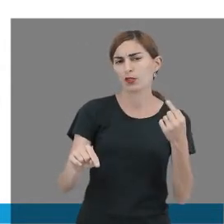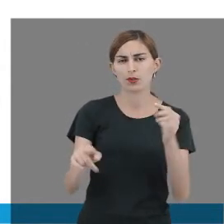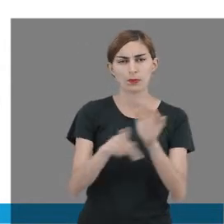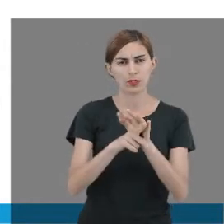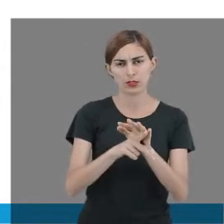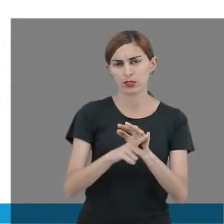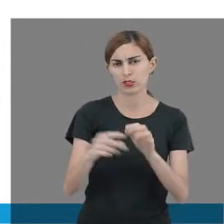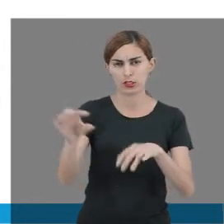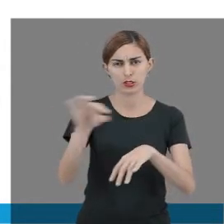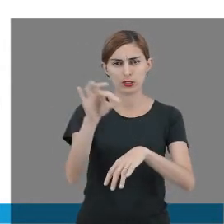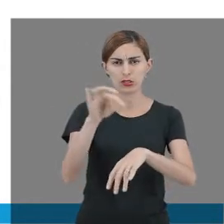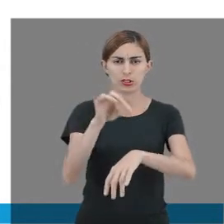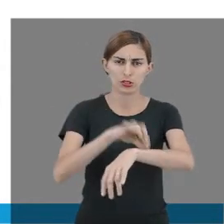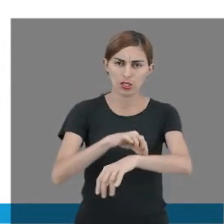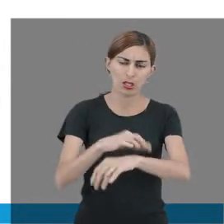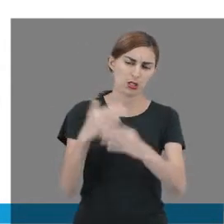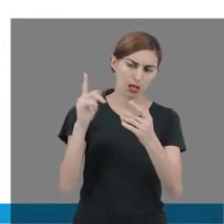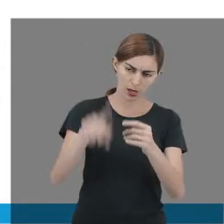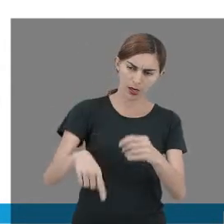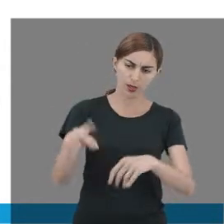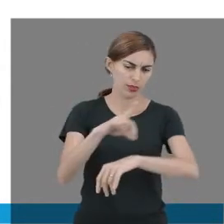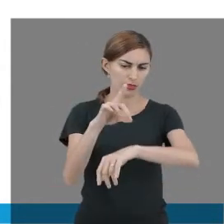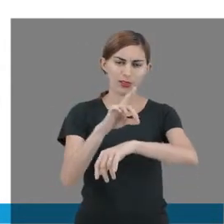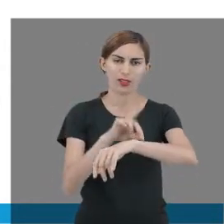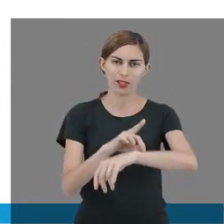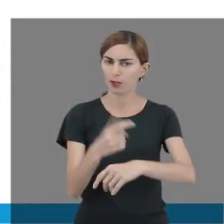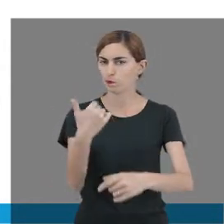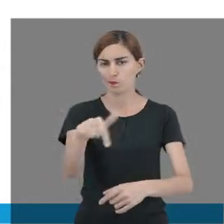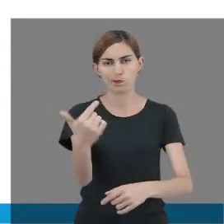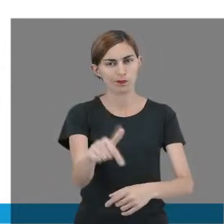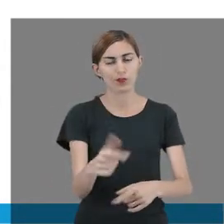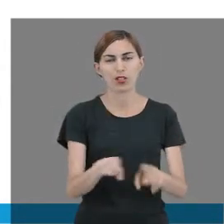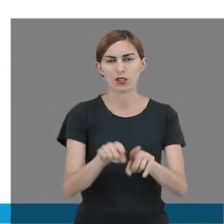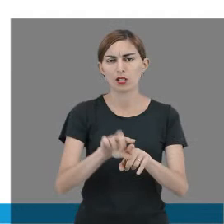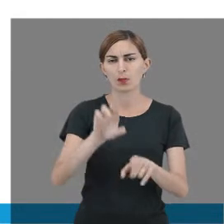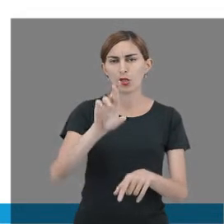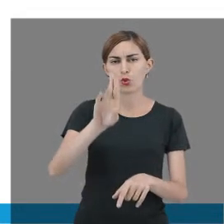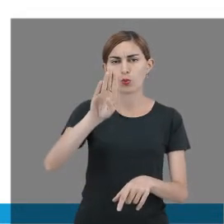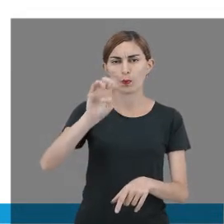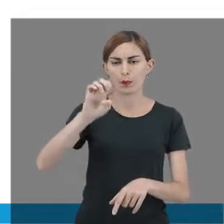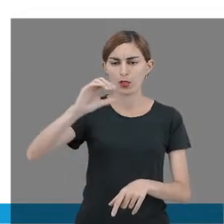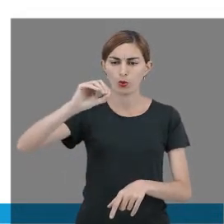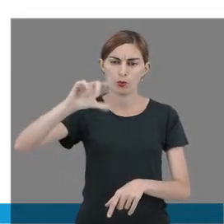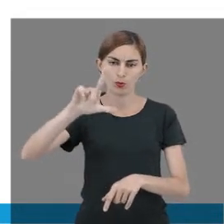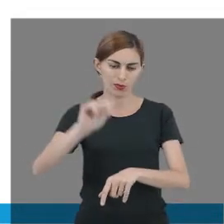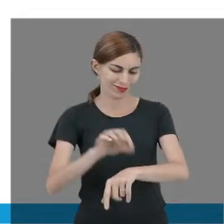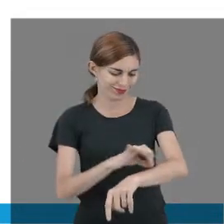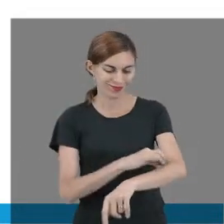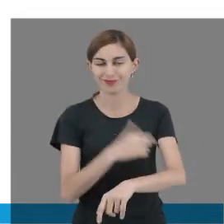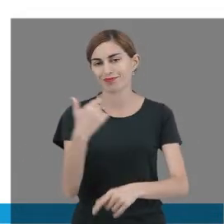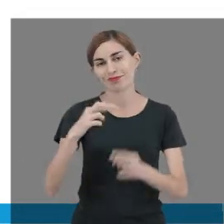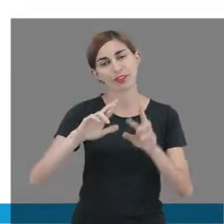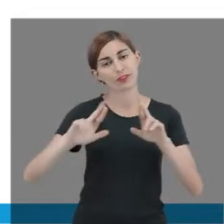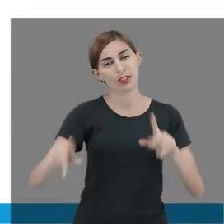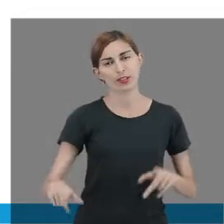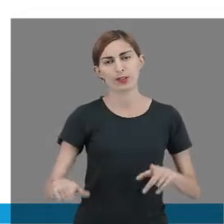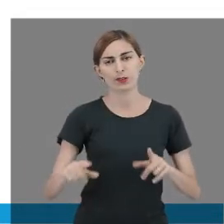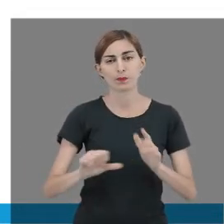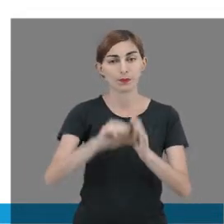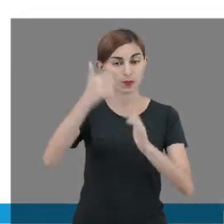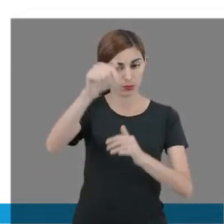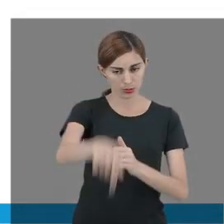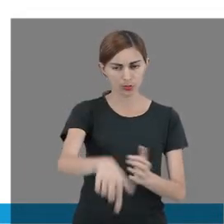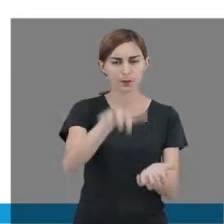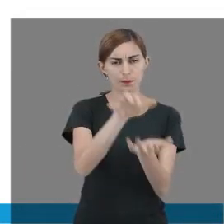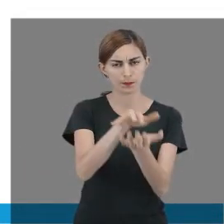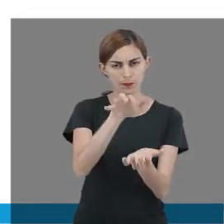na definição de casos de suspeita de dengue, sarampo ou rubéola. Então, os casos foram identificados pela primeira vez em